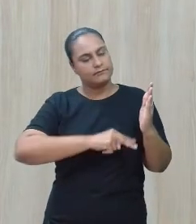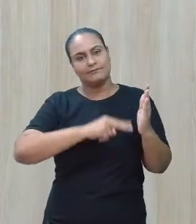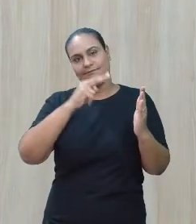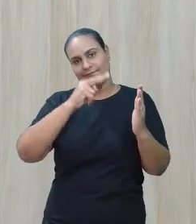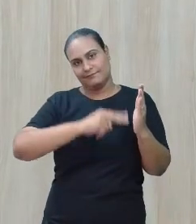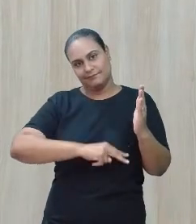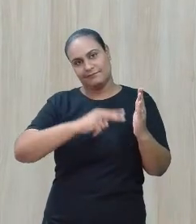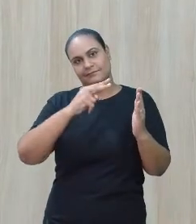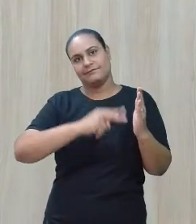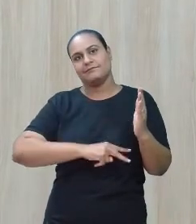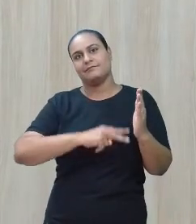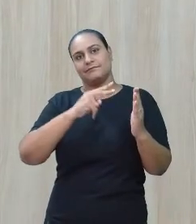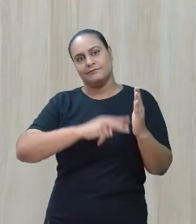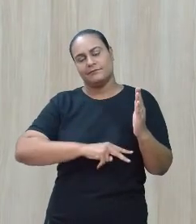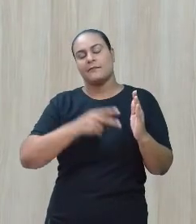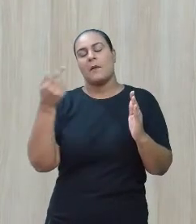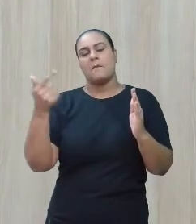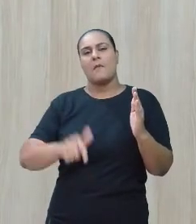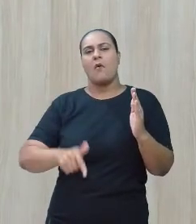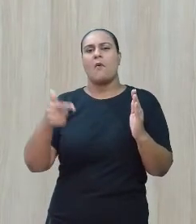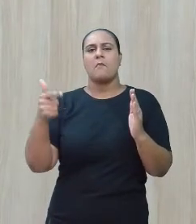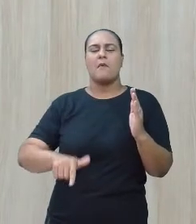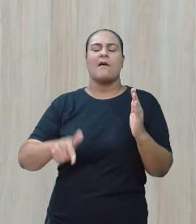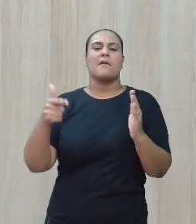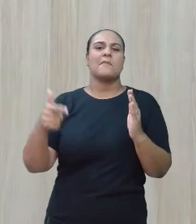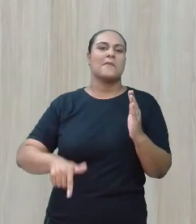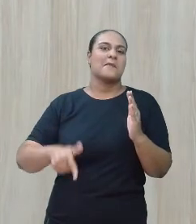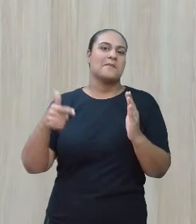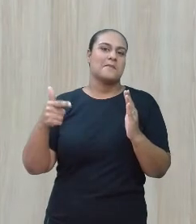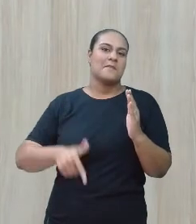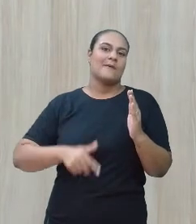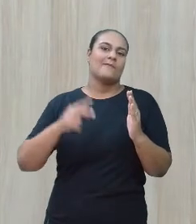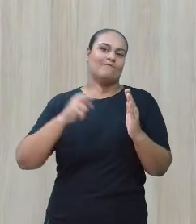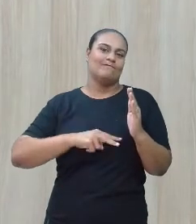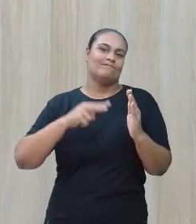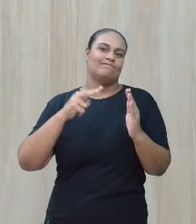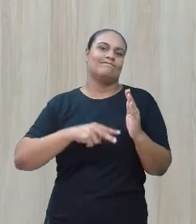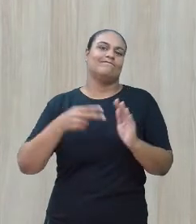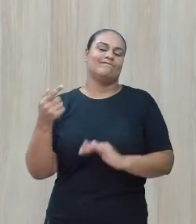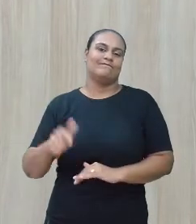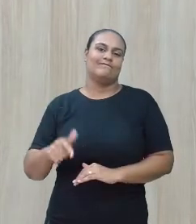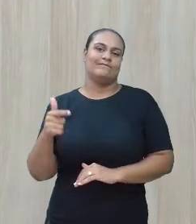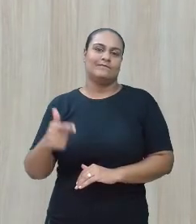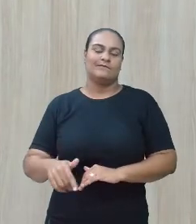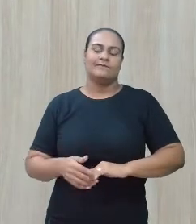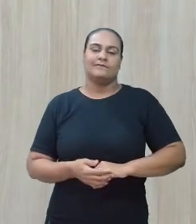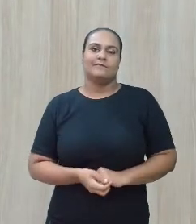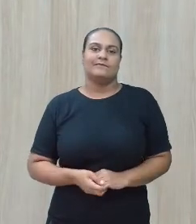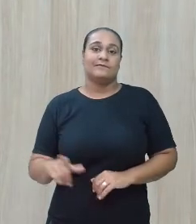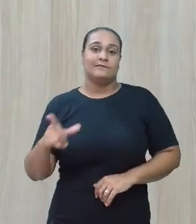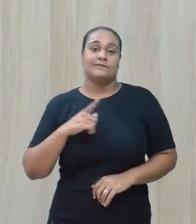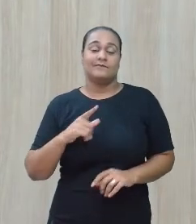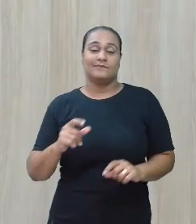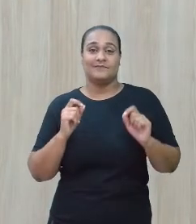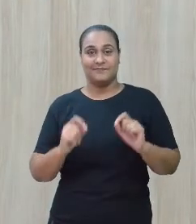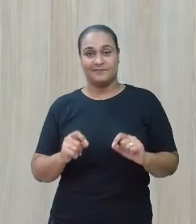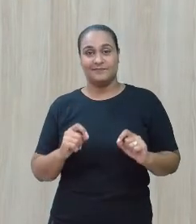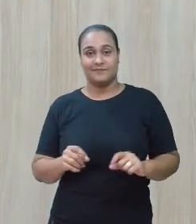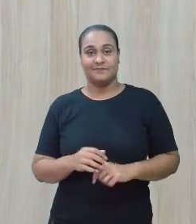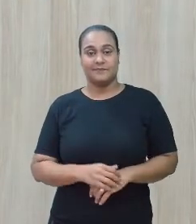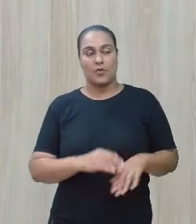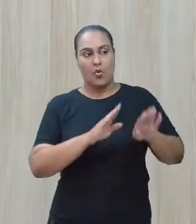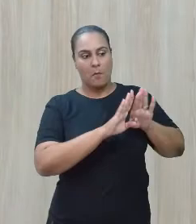é? Leia e releia quantas vezes for necessário. Então, aqui nós temos, não é, um